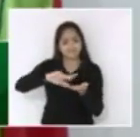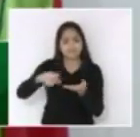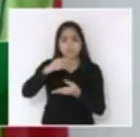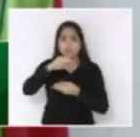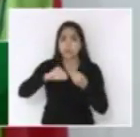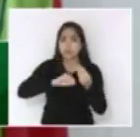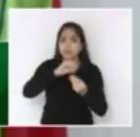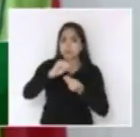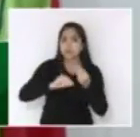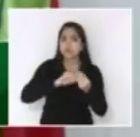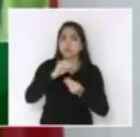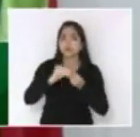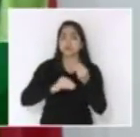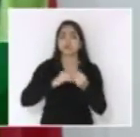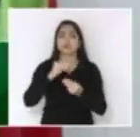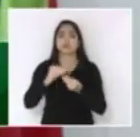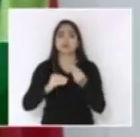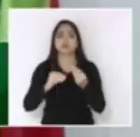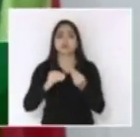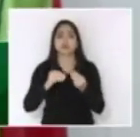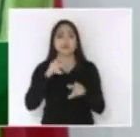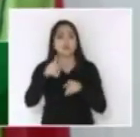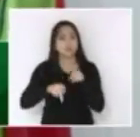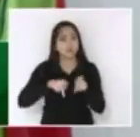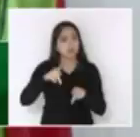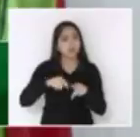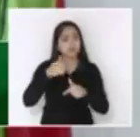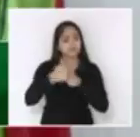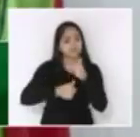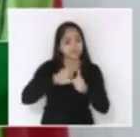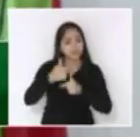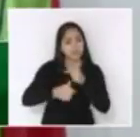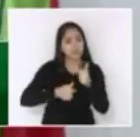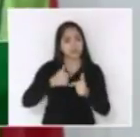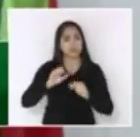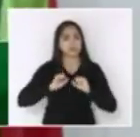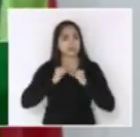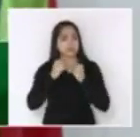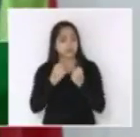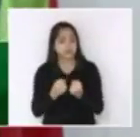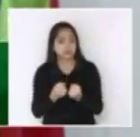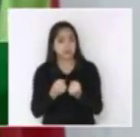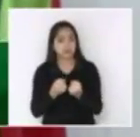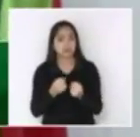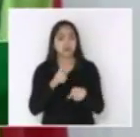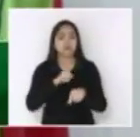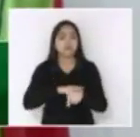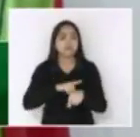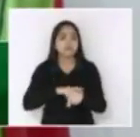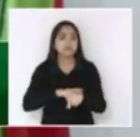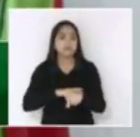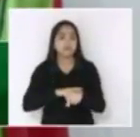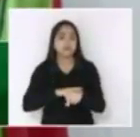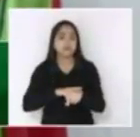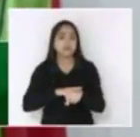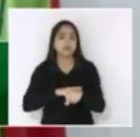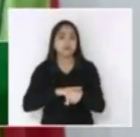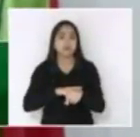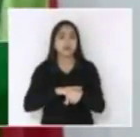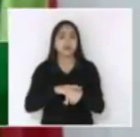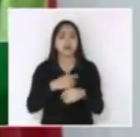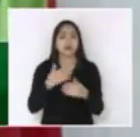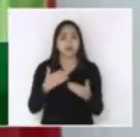miscigenação, né, de um povo ordeiro e trabalhador. Então, quero, ao mesmo tempo, senhor presidente, também, além de, mais uma